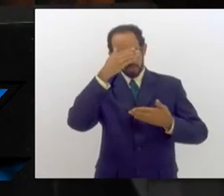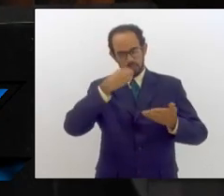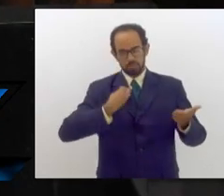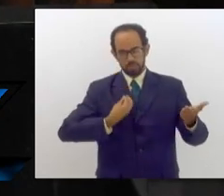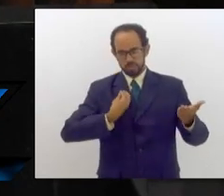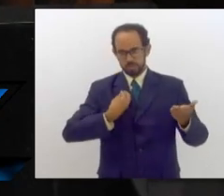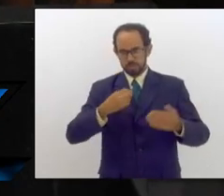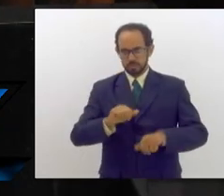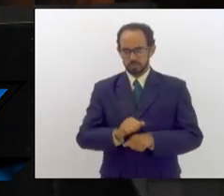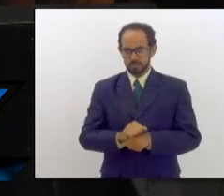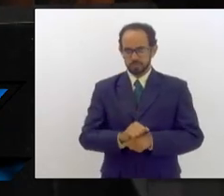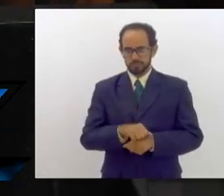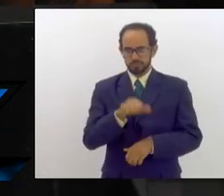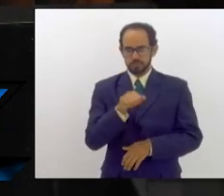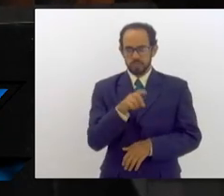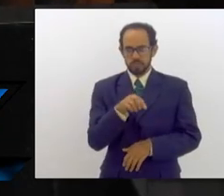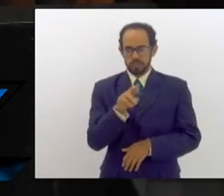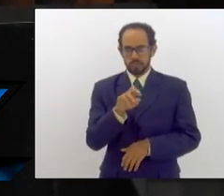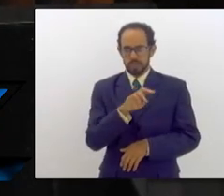Andrezinho